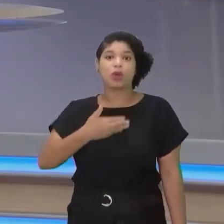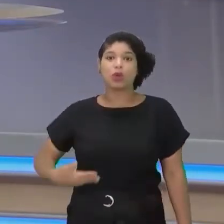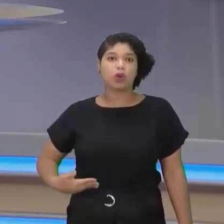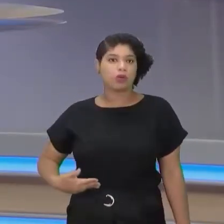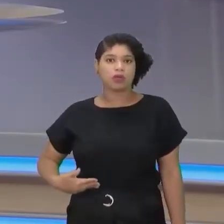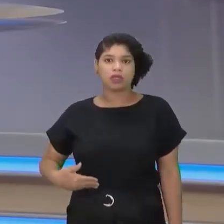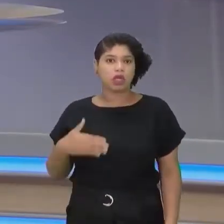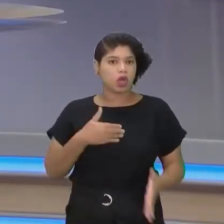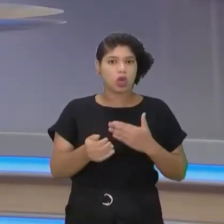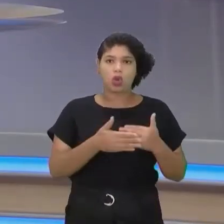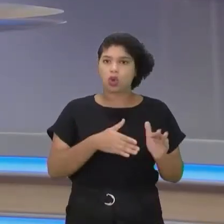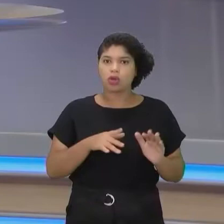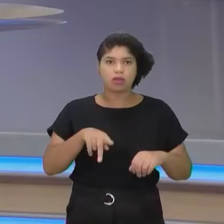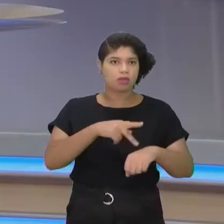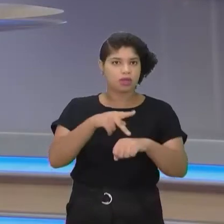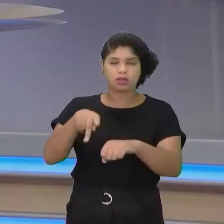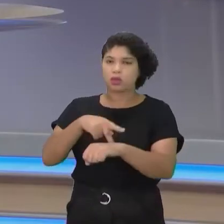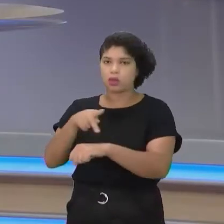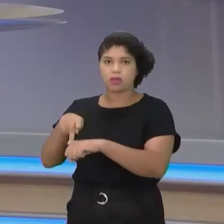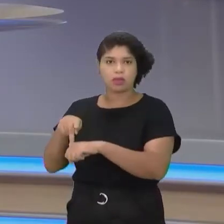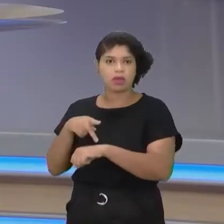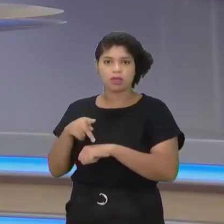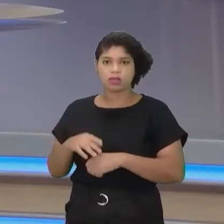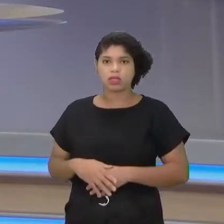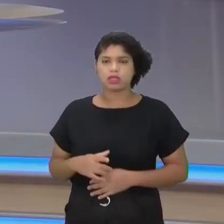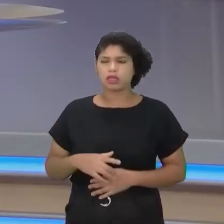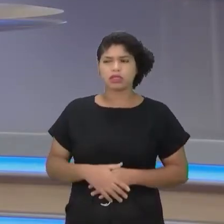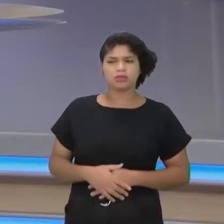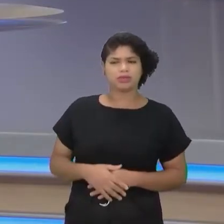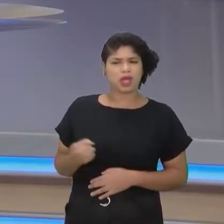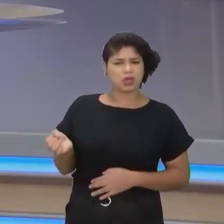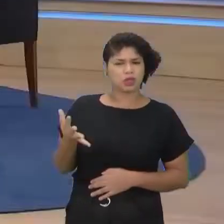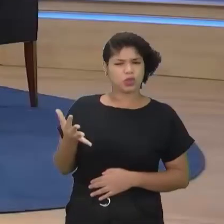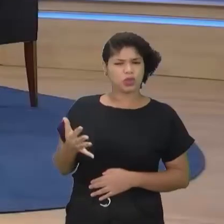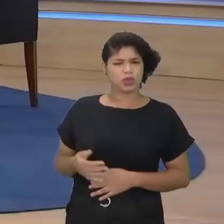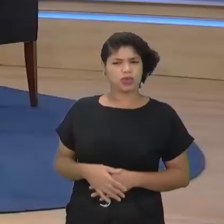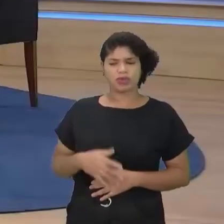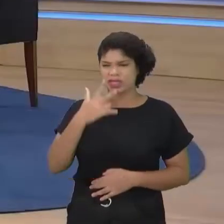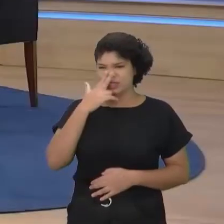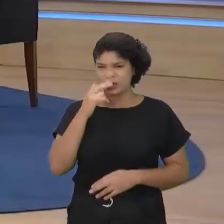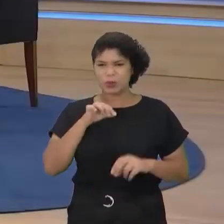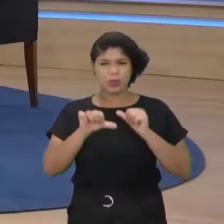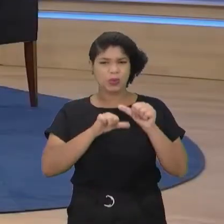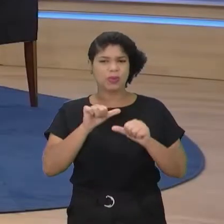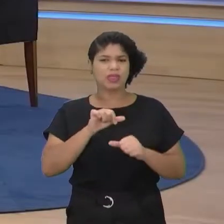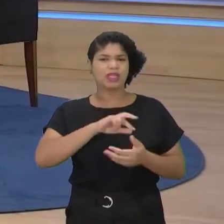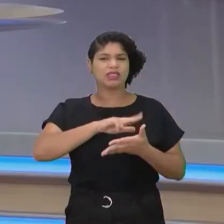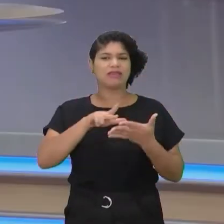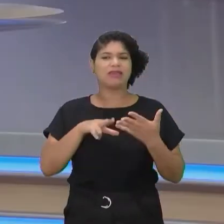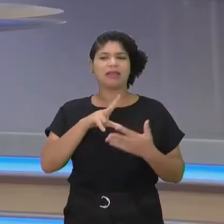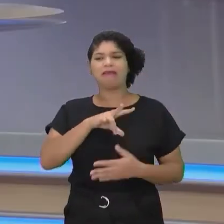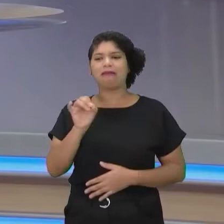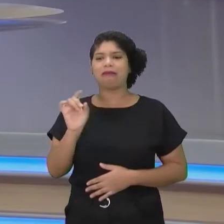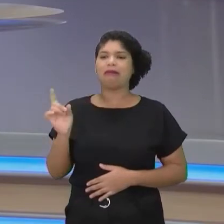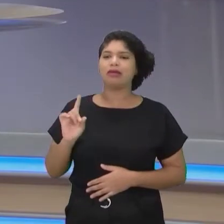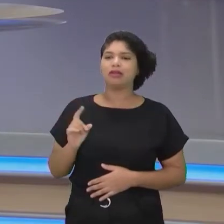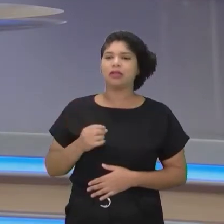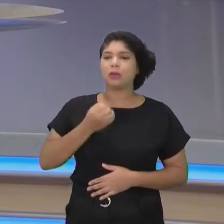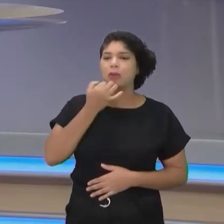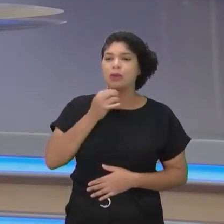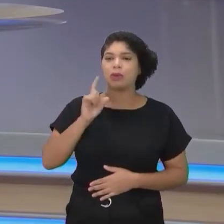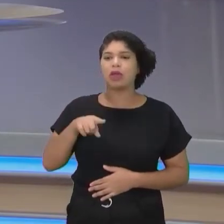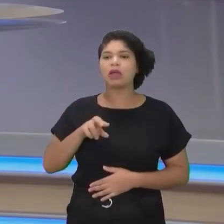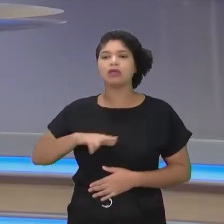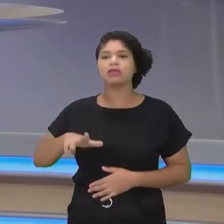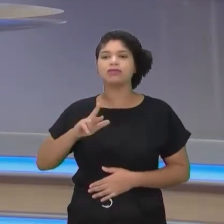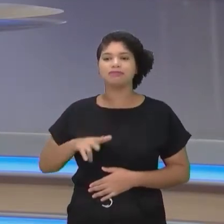qualquer instância ou qualquer país, às vezes vem aquela questão, nossa, será que vai mudar tudo? Será que não vai mudar? Será que vai dar certo? Será que não